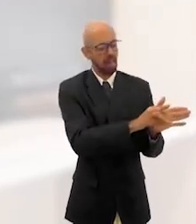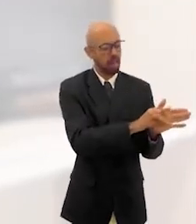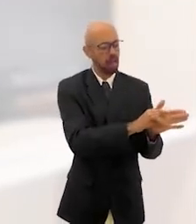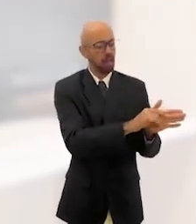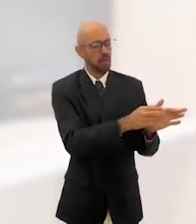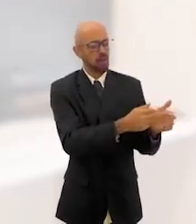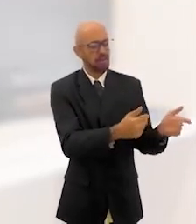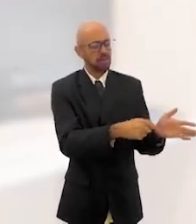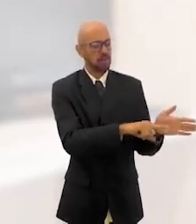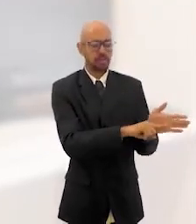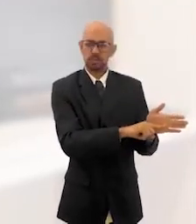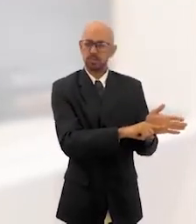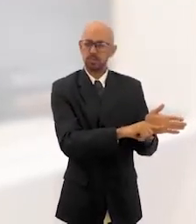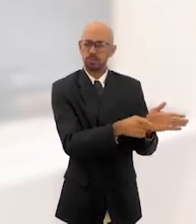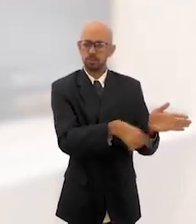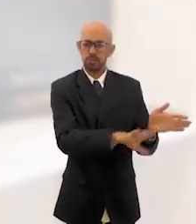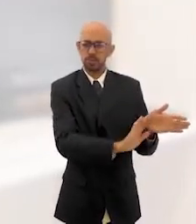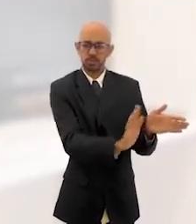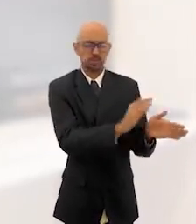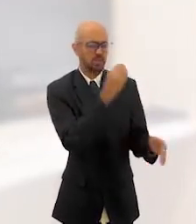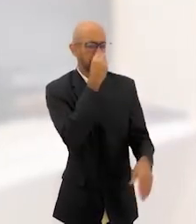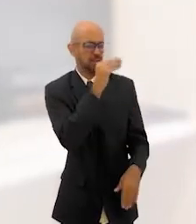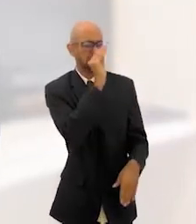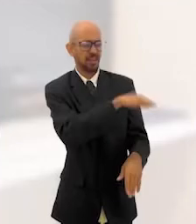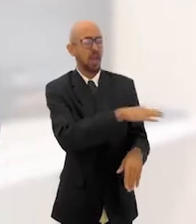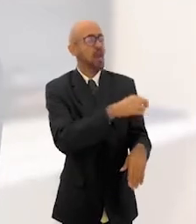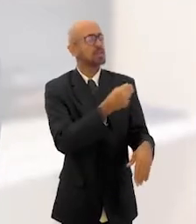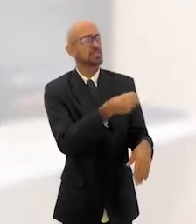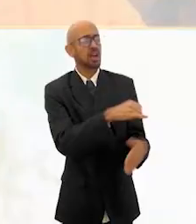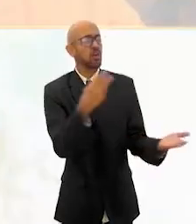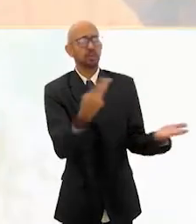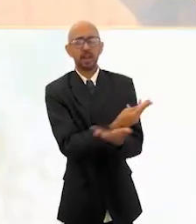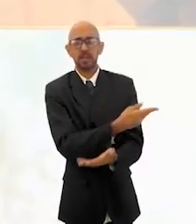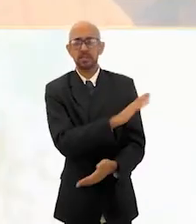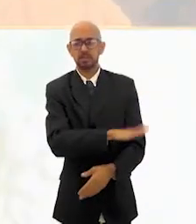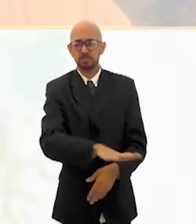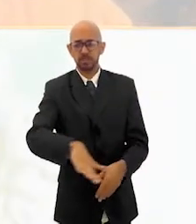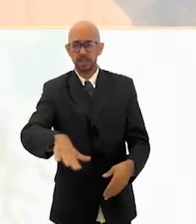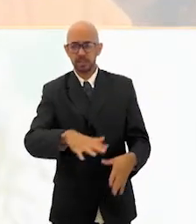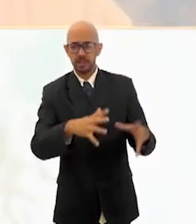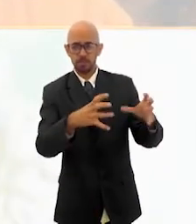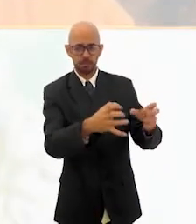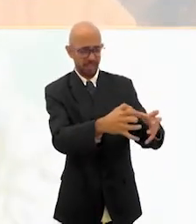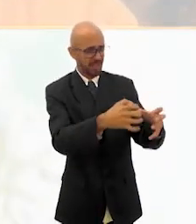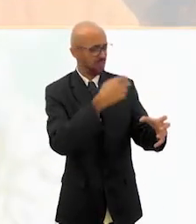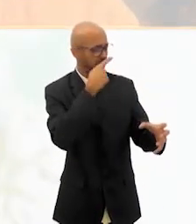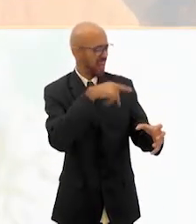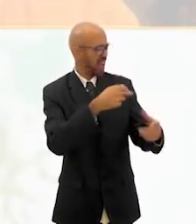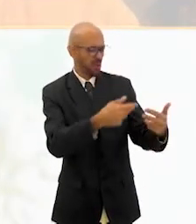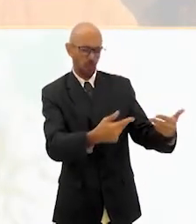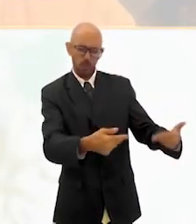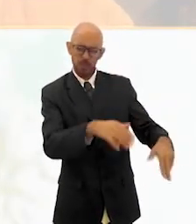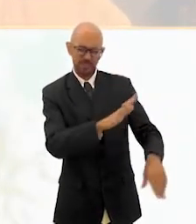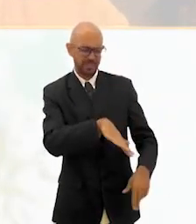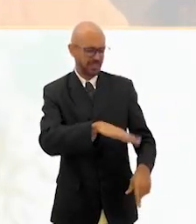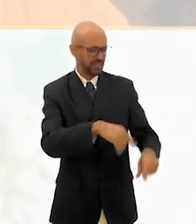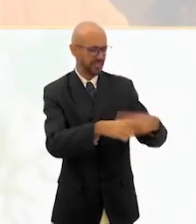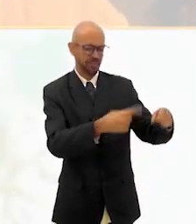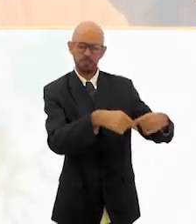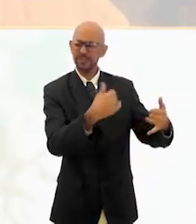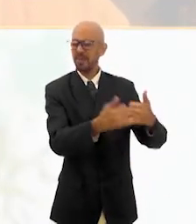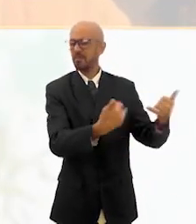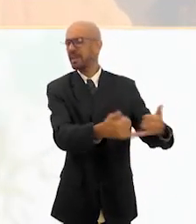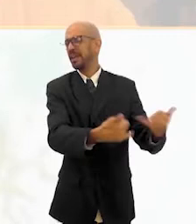esse desapego. Tanto é que quando tem uma briga assim, né, de criança, as pessoas falam: não, não se mete, isso é coisa de criança. Daqui a pouco tá todo